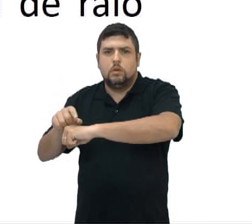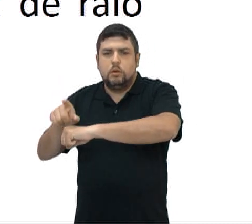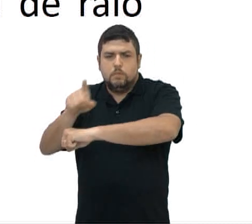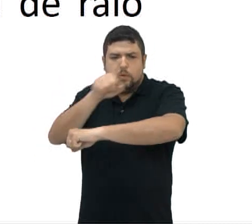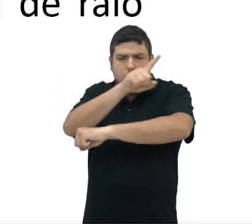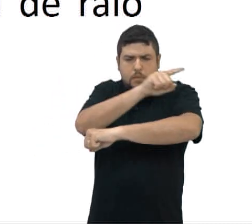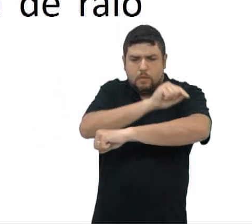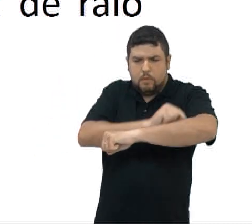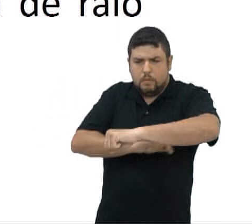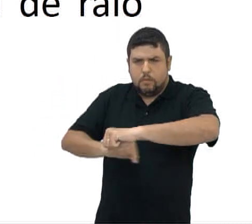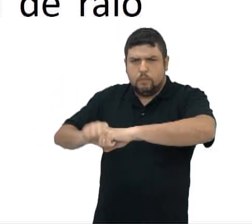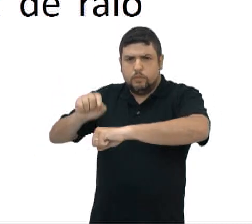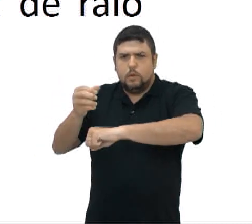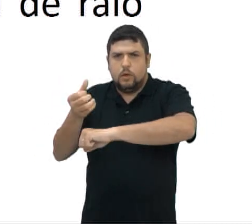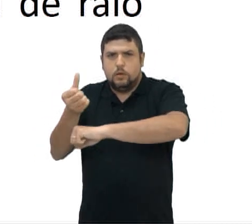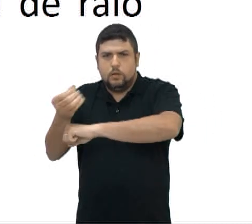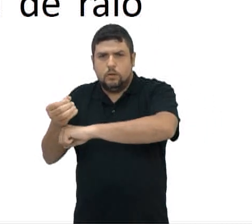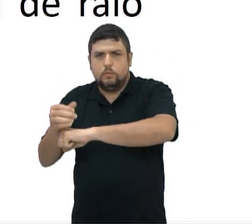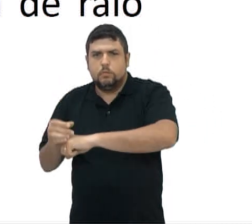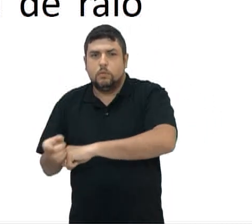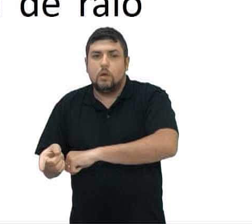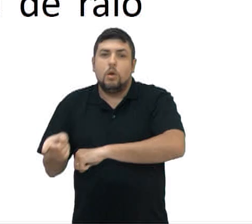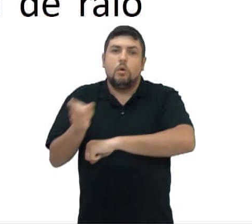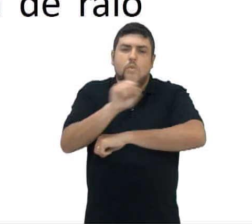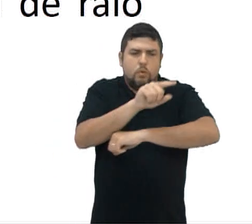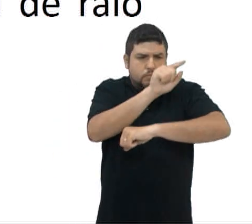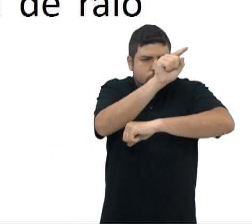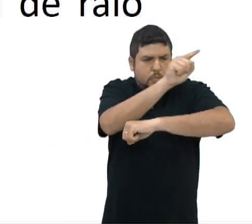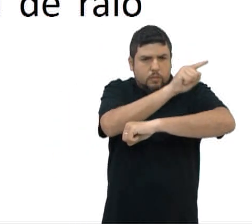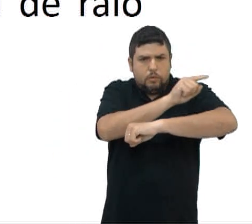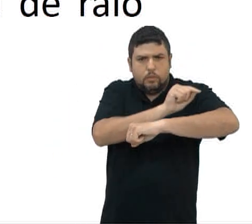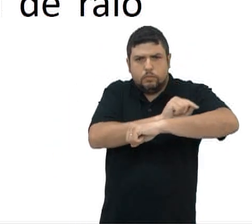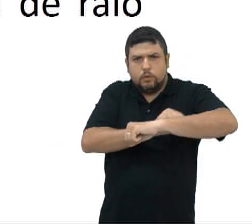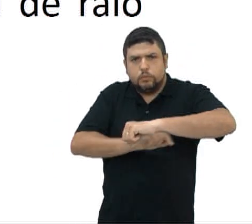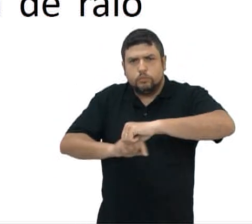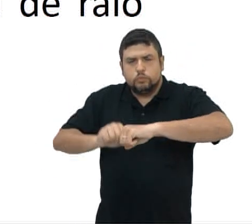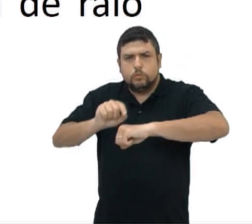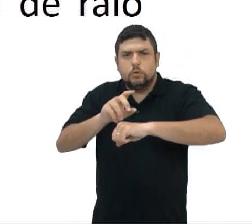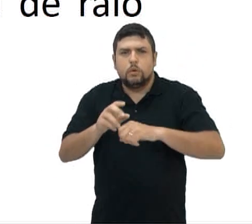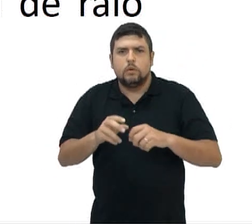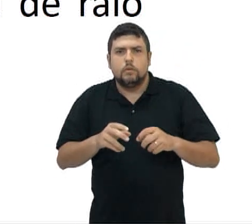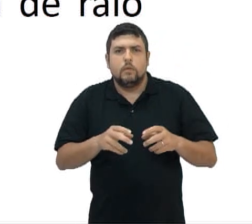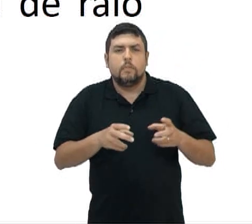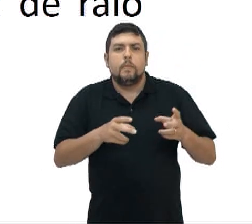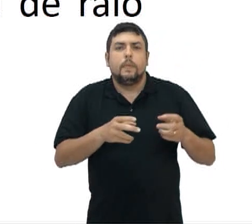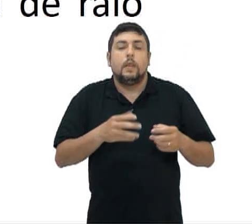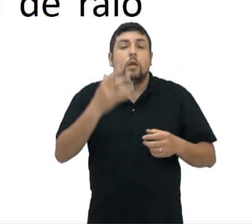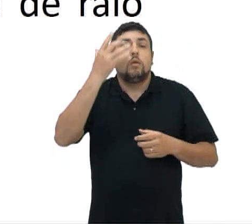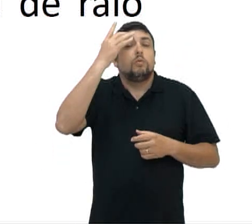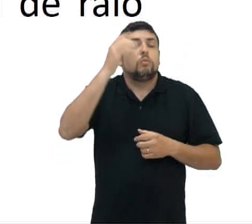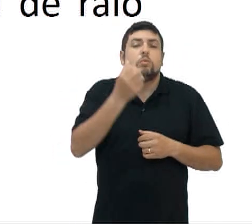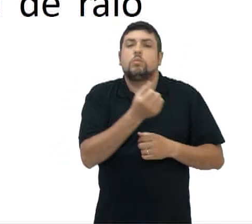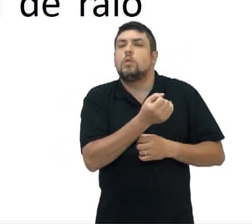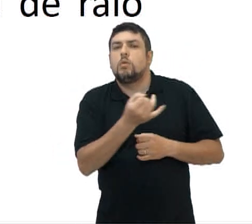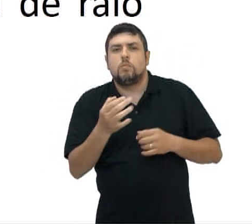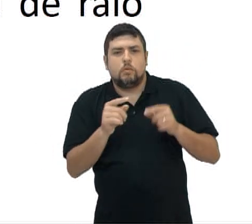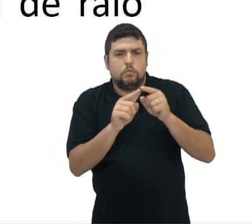que um outro polígono regular com a mesma quantidade de lados. A gente não sabe que perímetro é esse.